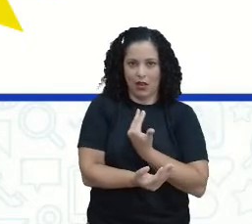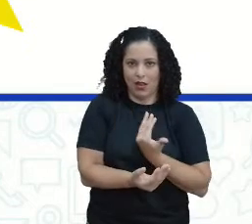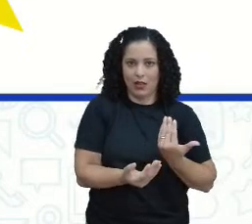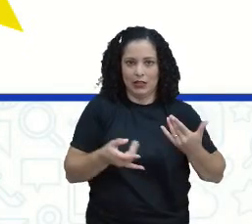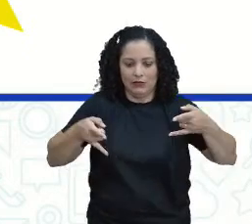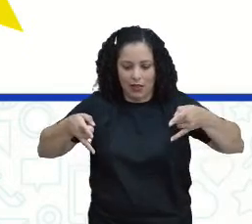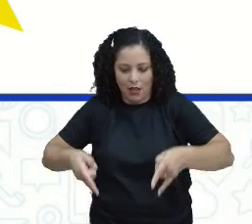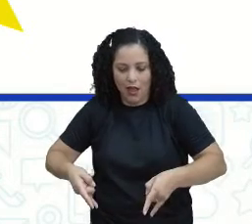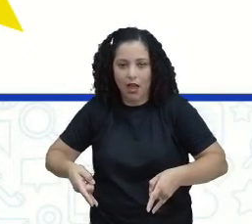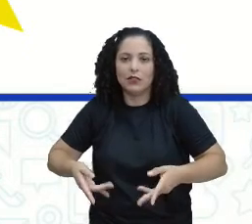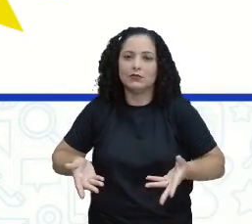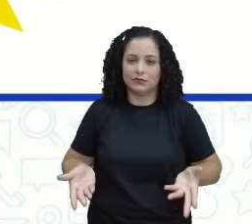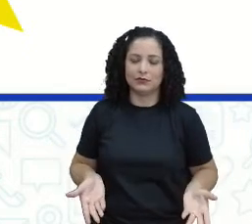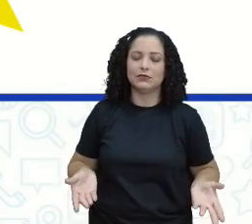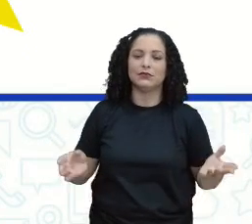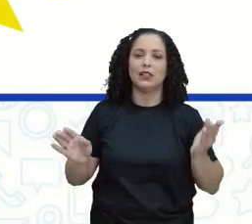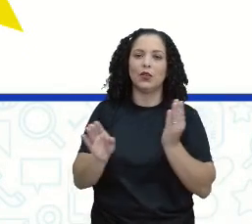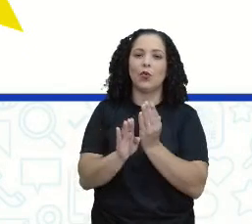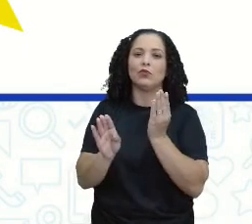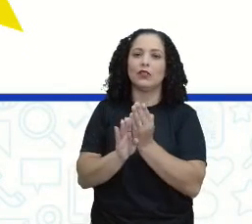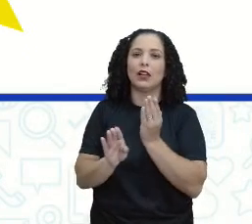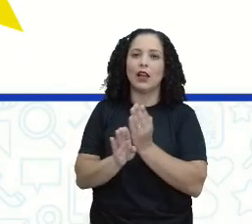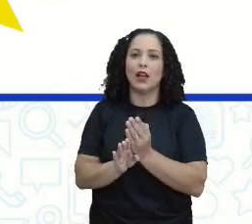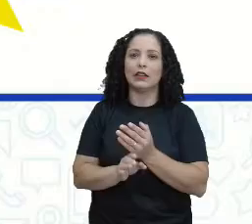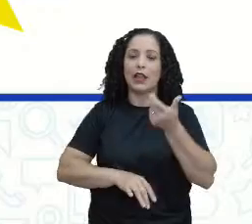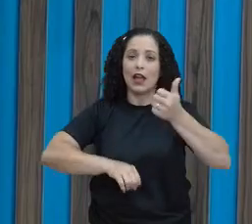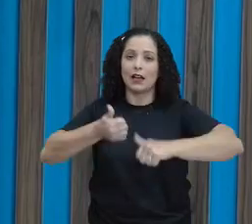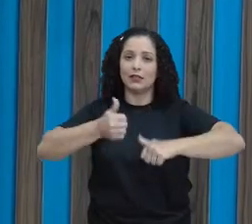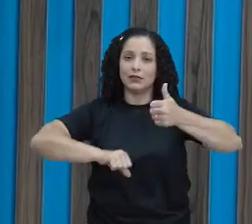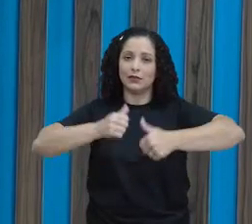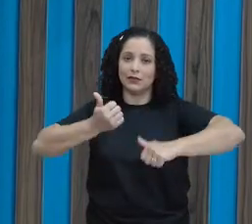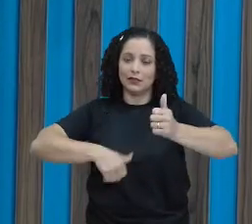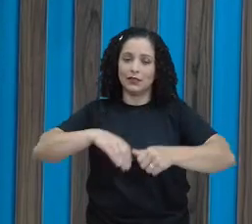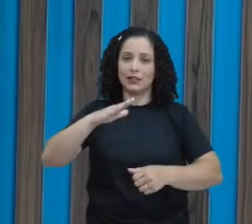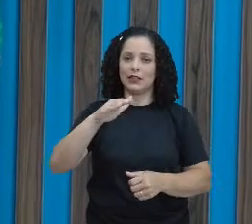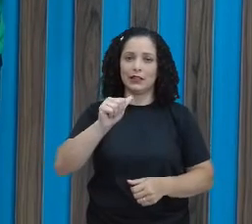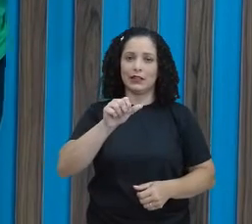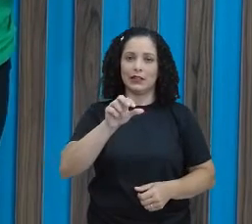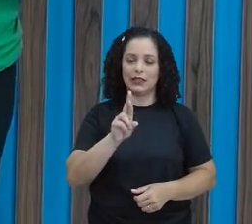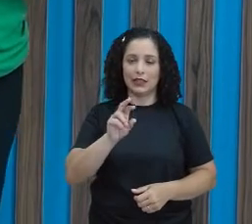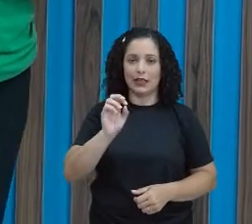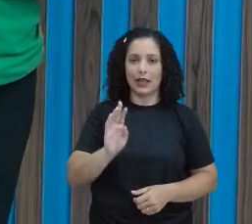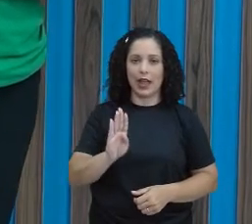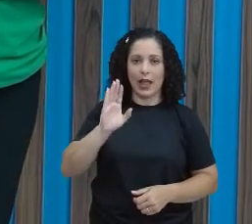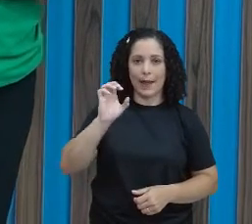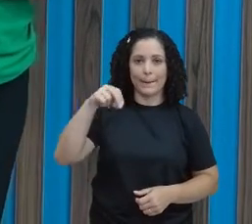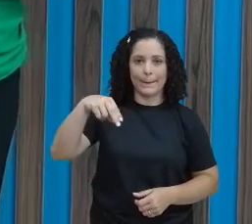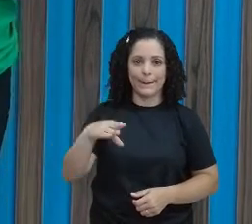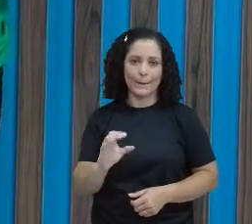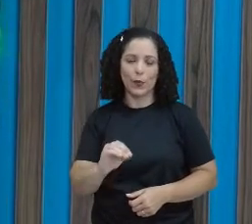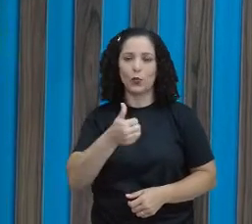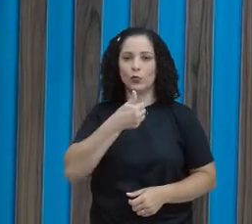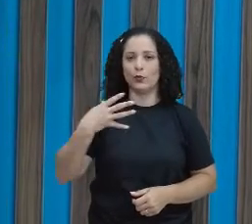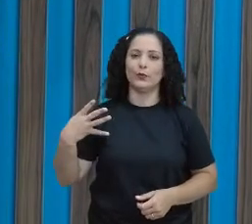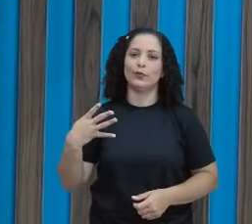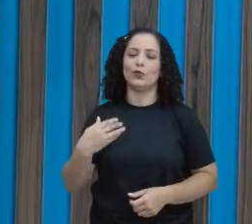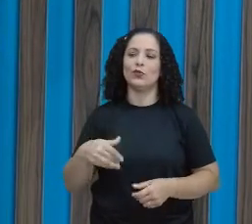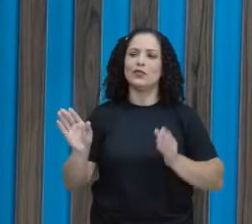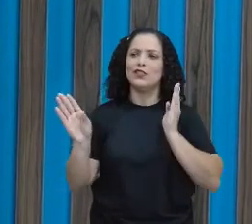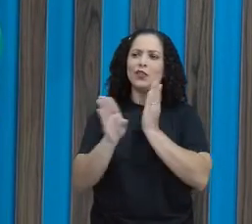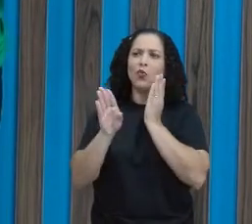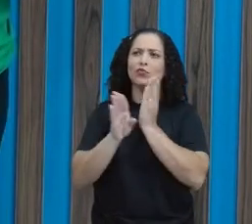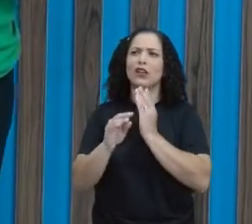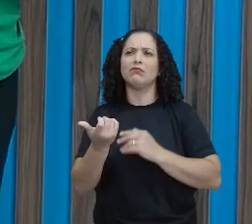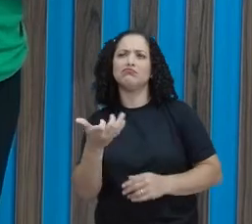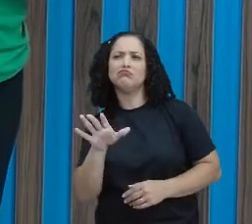partir da análise do carbono 14, que é um radioisótopo, descobrir aí quanto